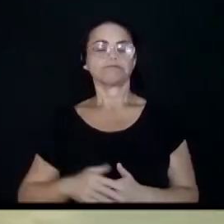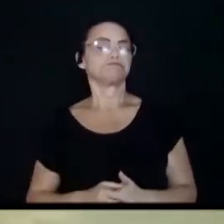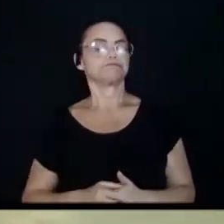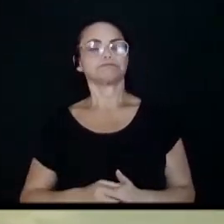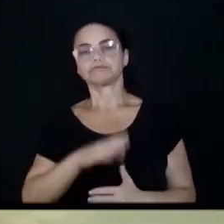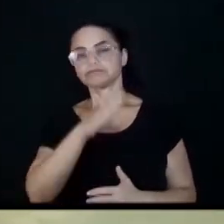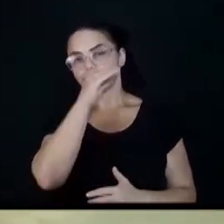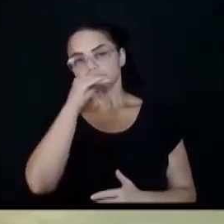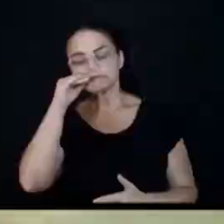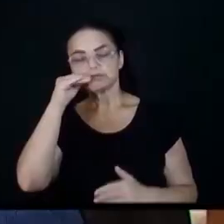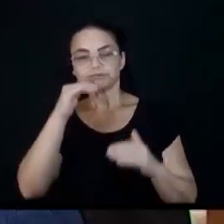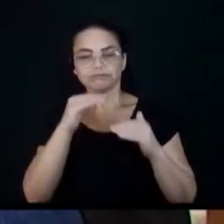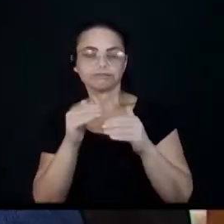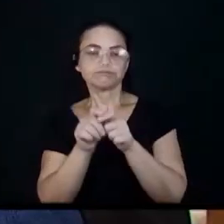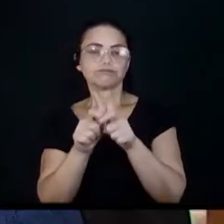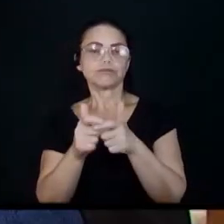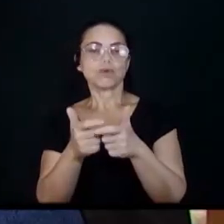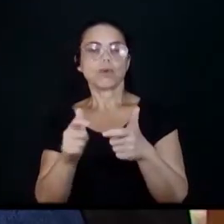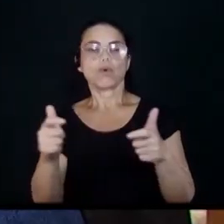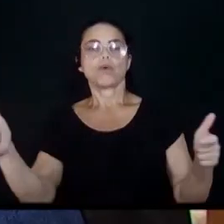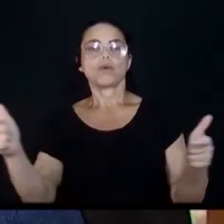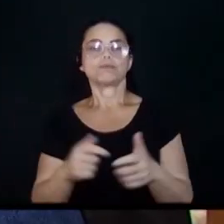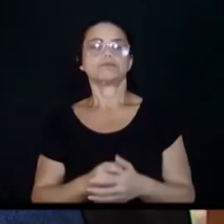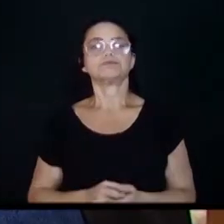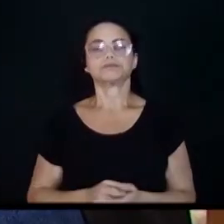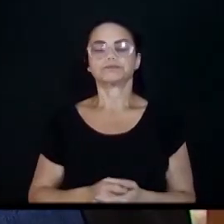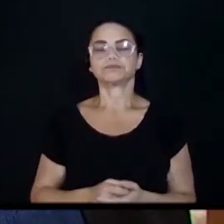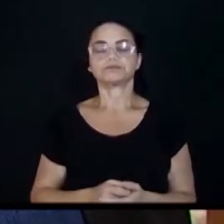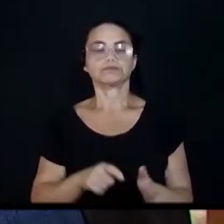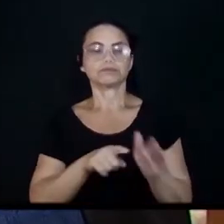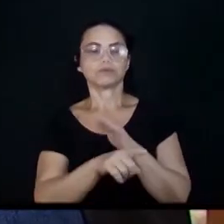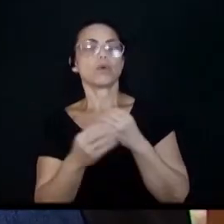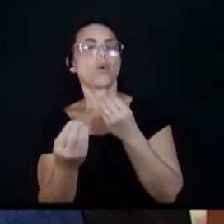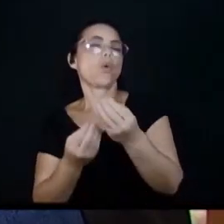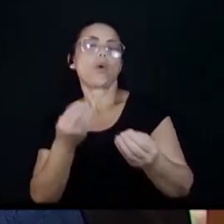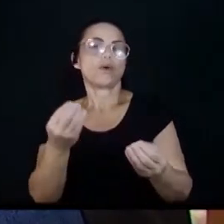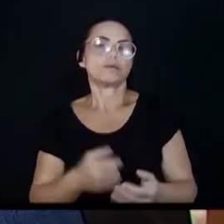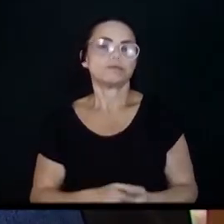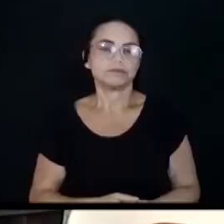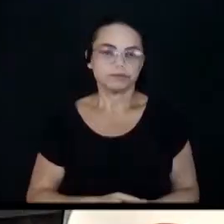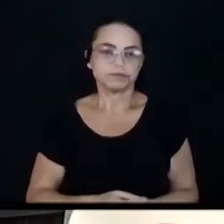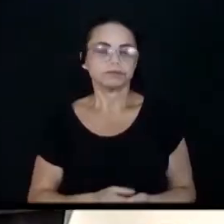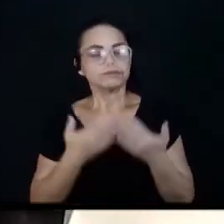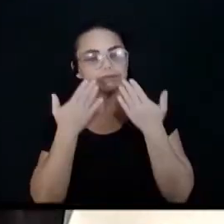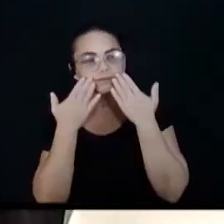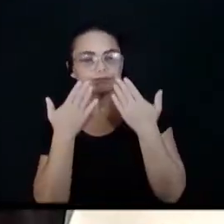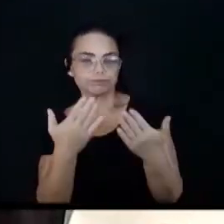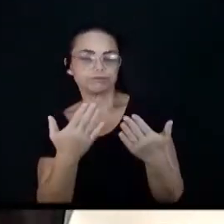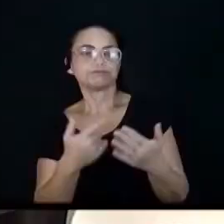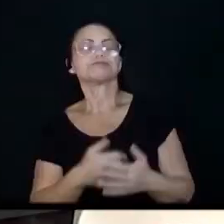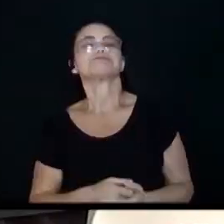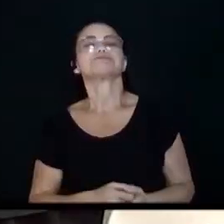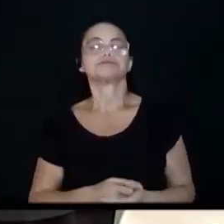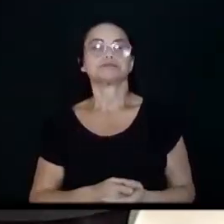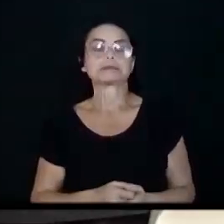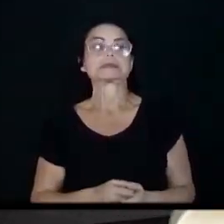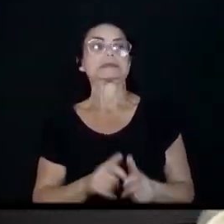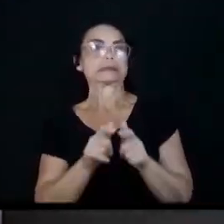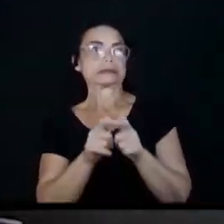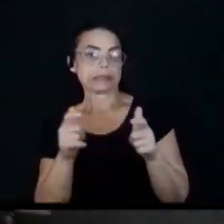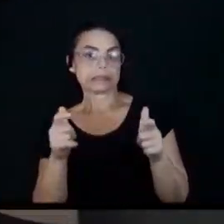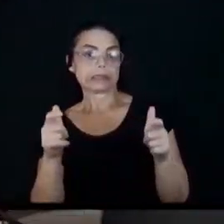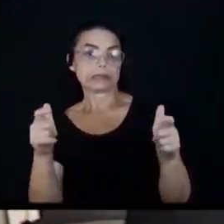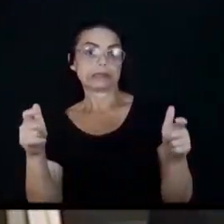ainda mais, né? Como que foi para você ver essa demanda, né?